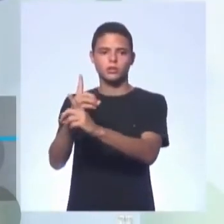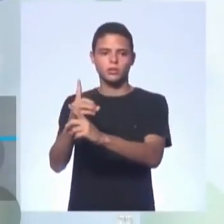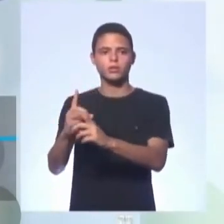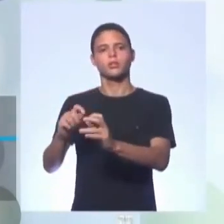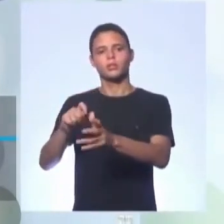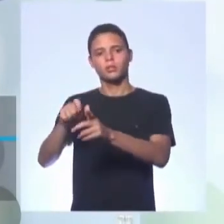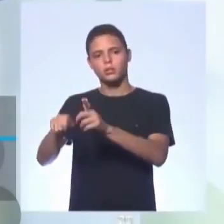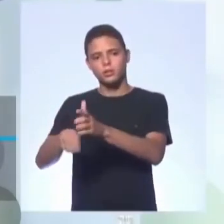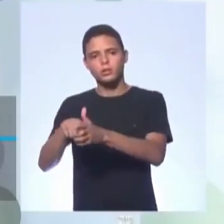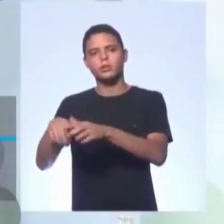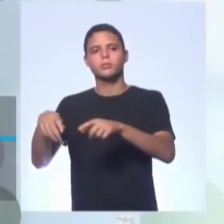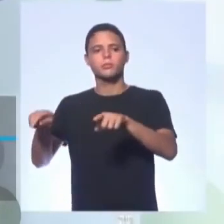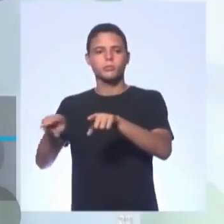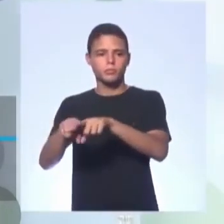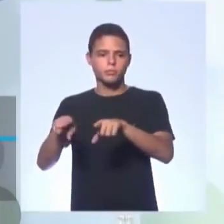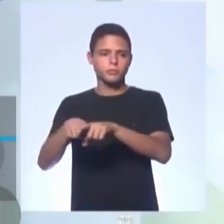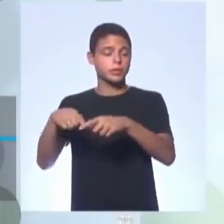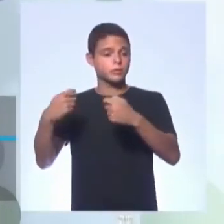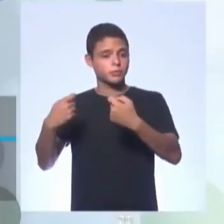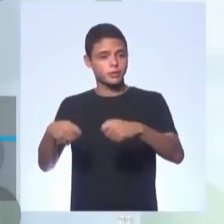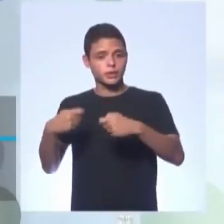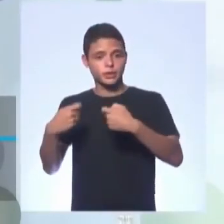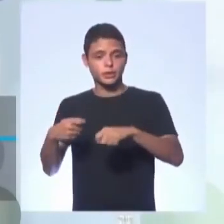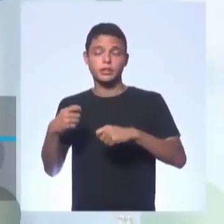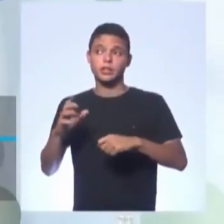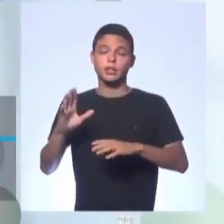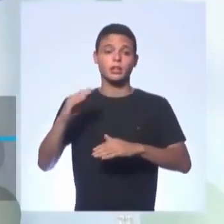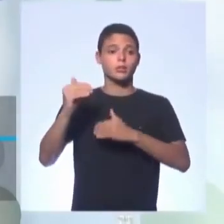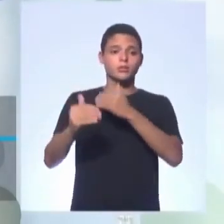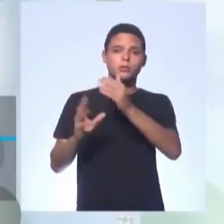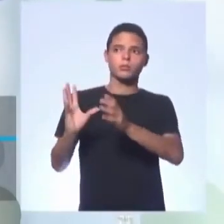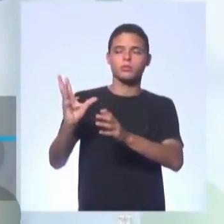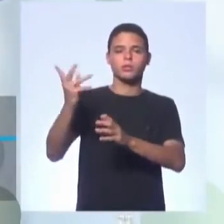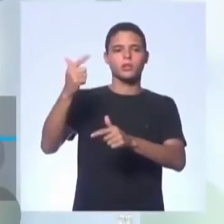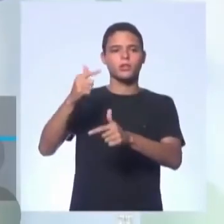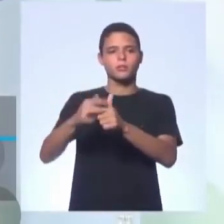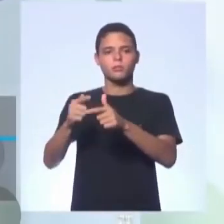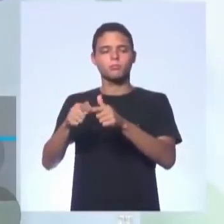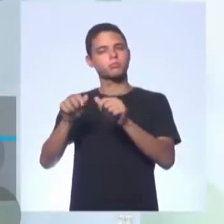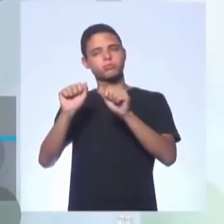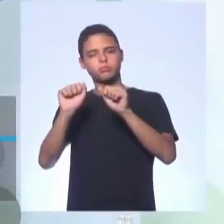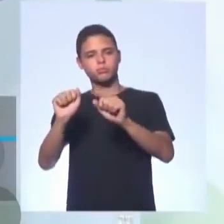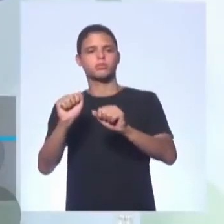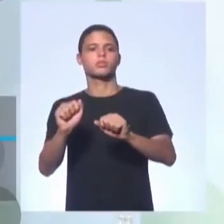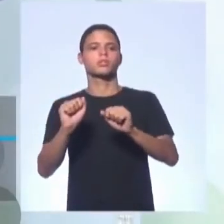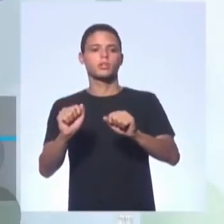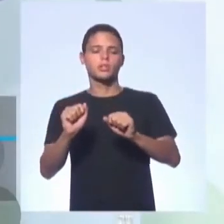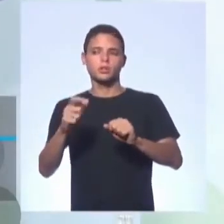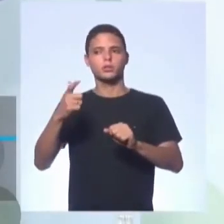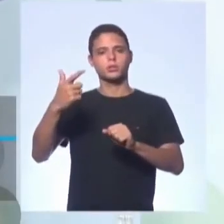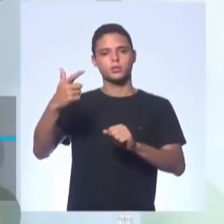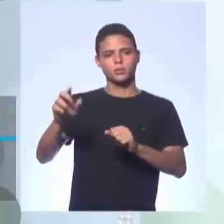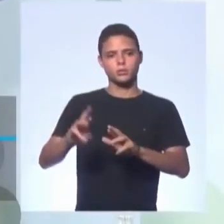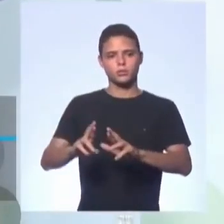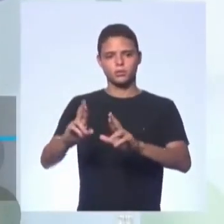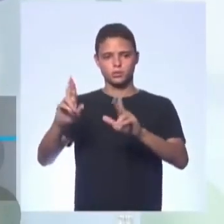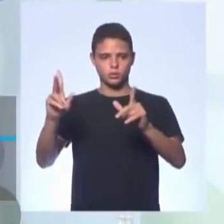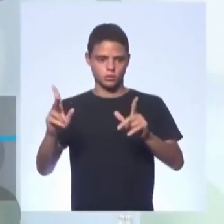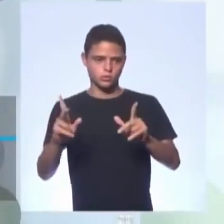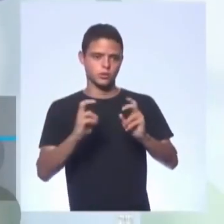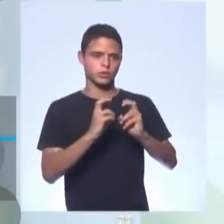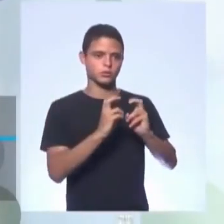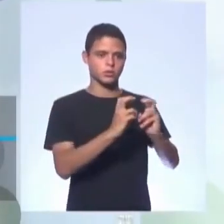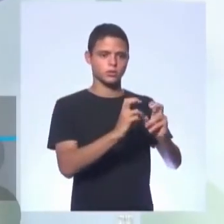ter essa ligação, né, para se houver algum problema, né, pode-se utilizar, né, um meio de transporte aí. Então, se